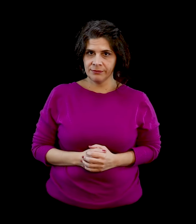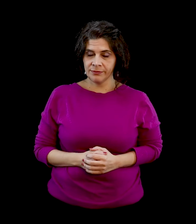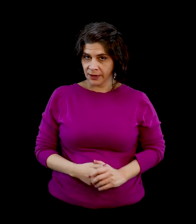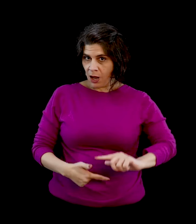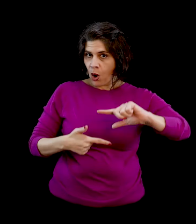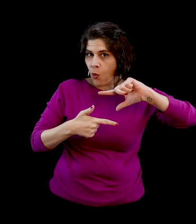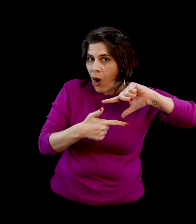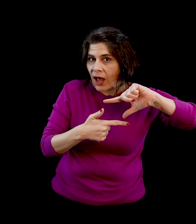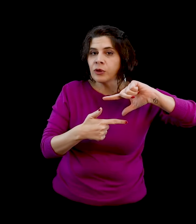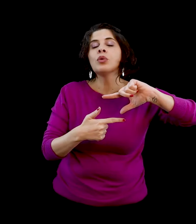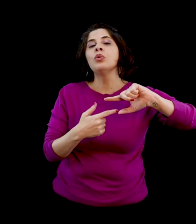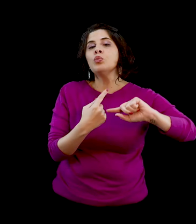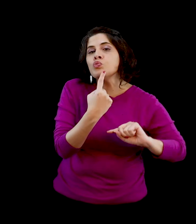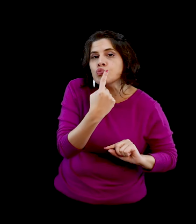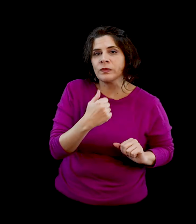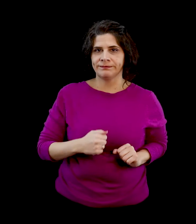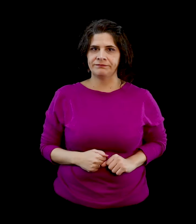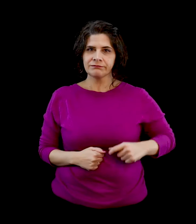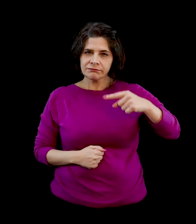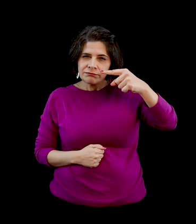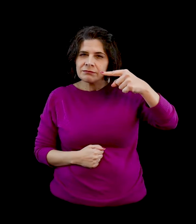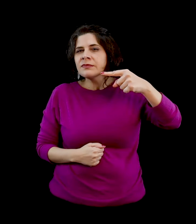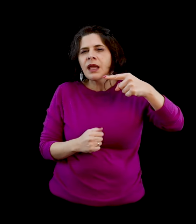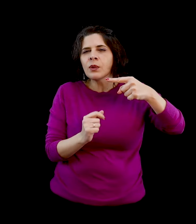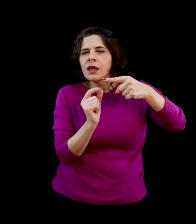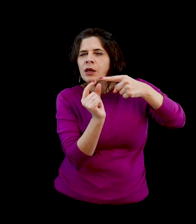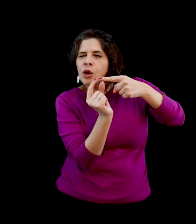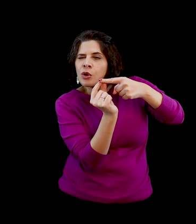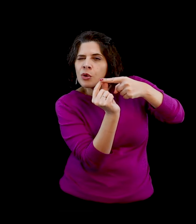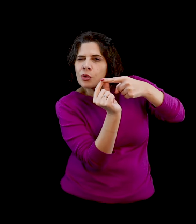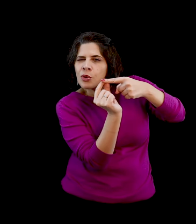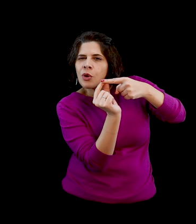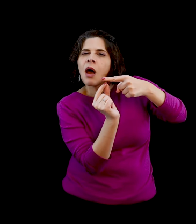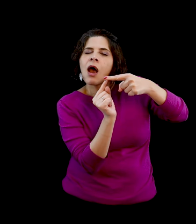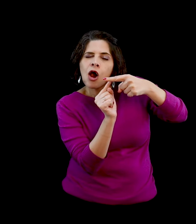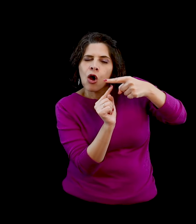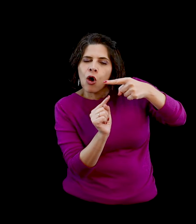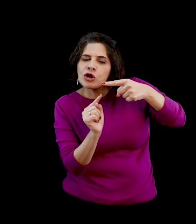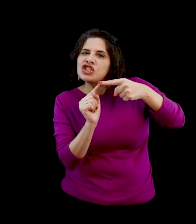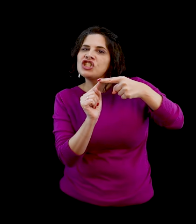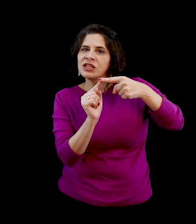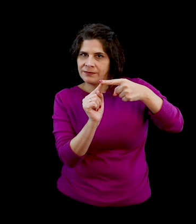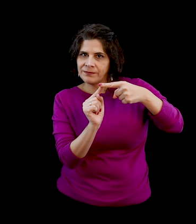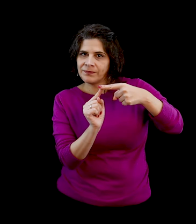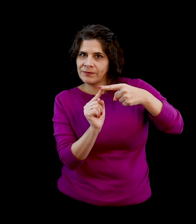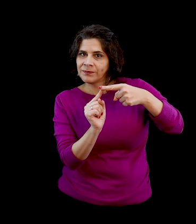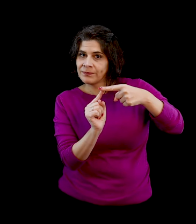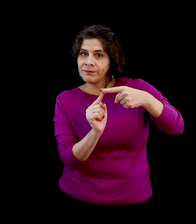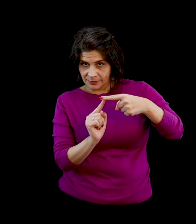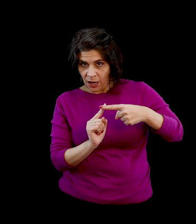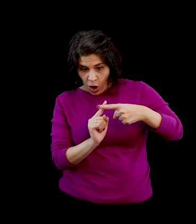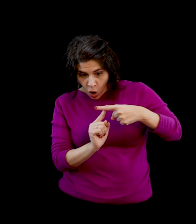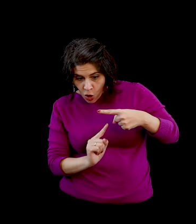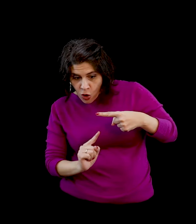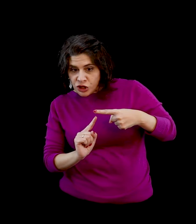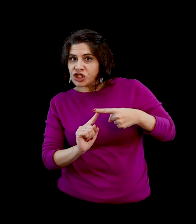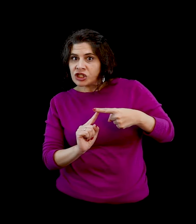No primeiro quadro, eu vou ter uma gotinha aparecendo ali em cima. No segundo quadro, eu tenho que